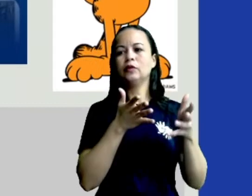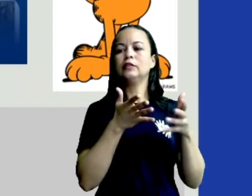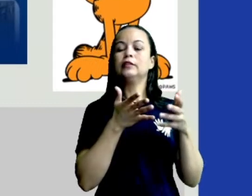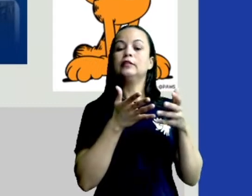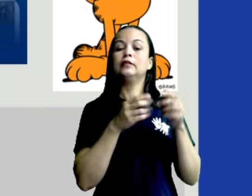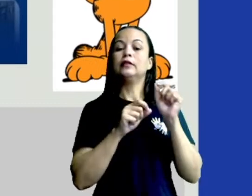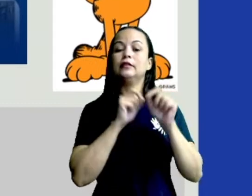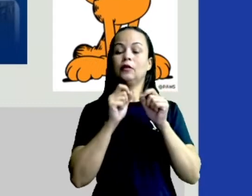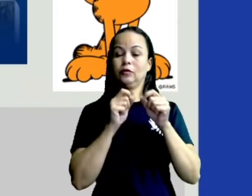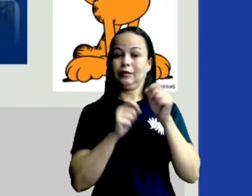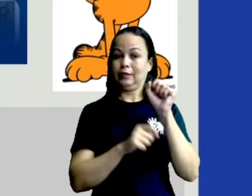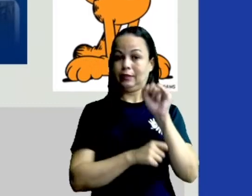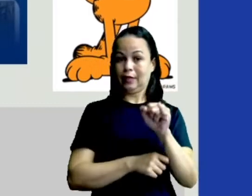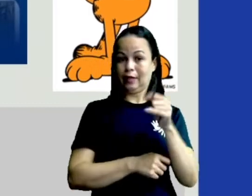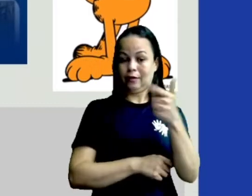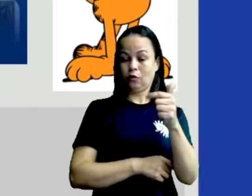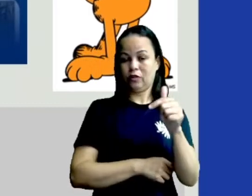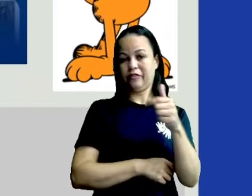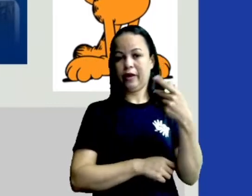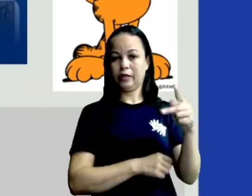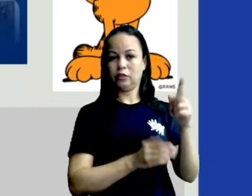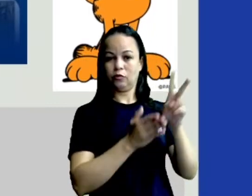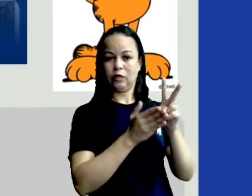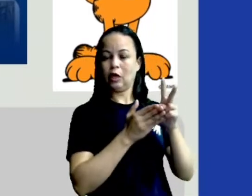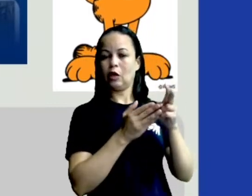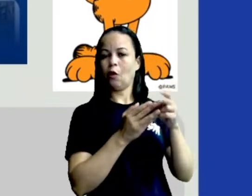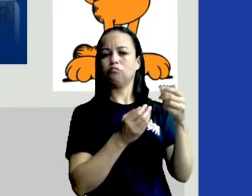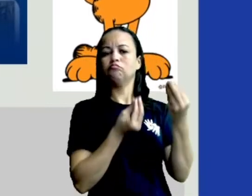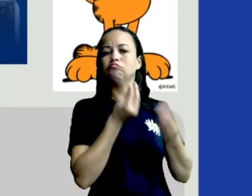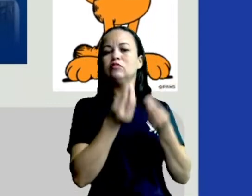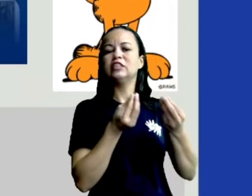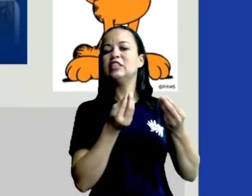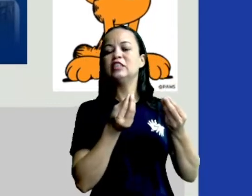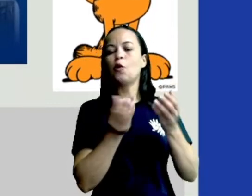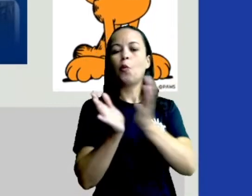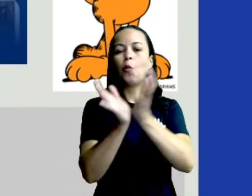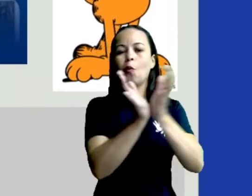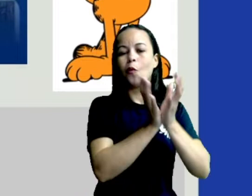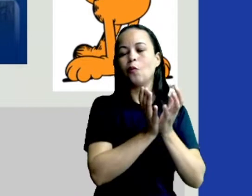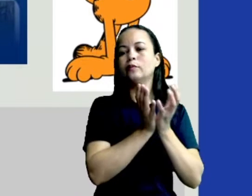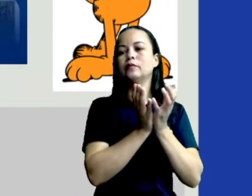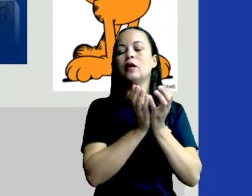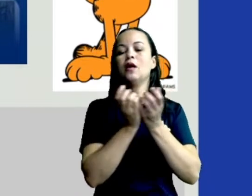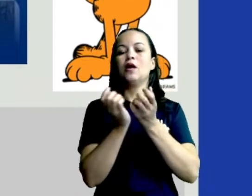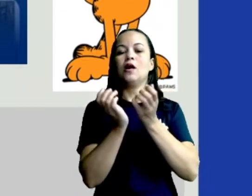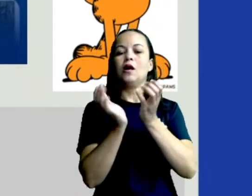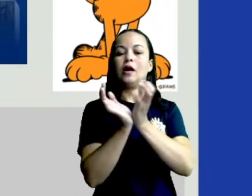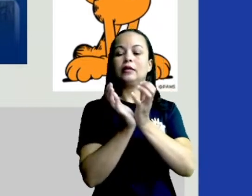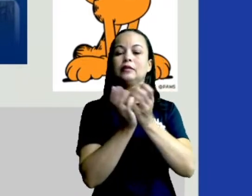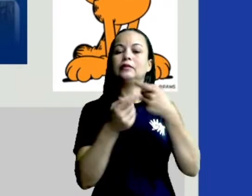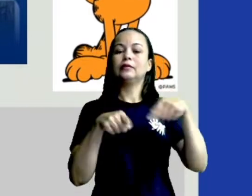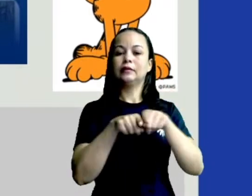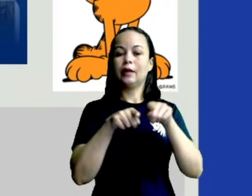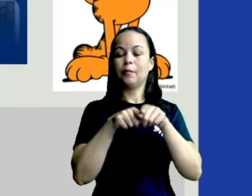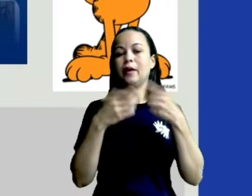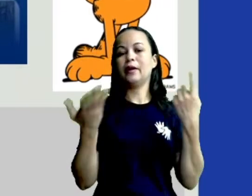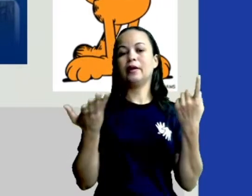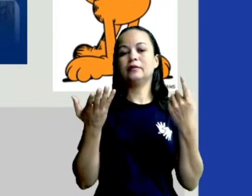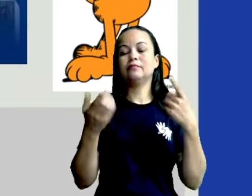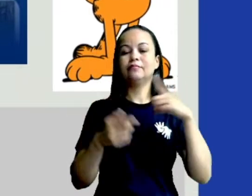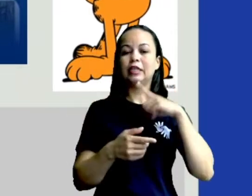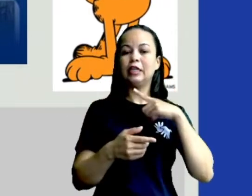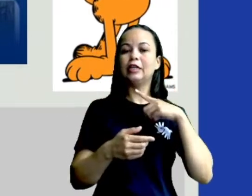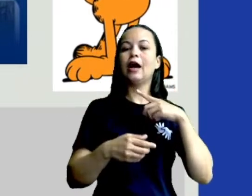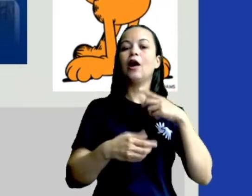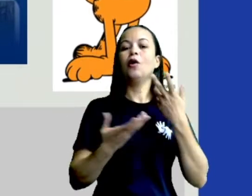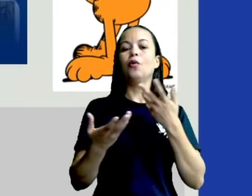eles, portanto, não haveria expedições. Os bandeirantes também contavam com o apoio de aliados indígenas